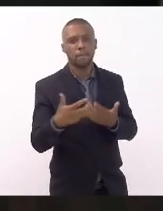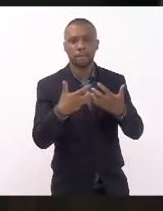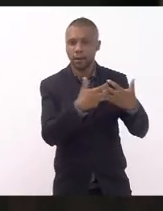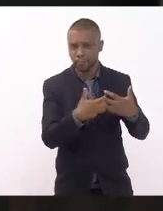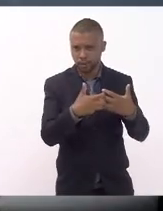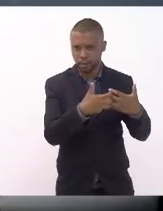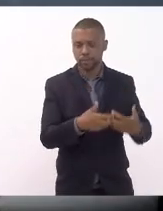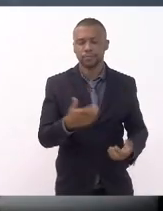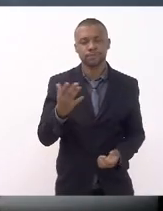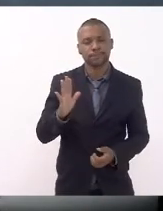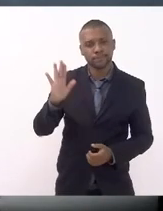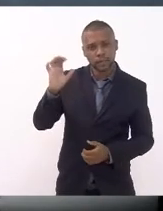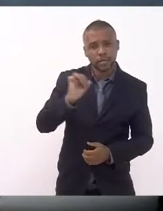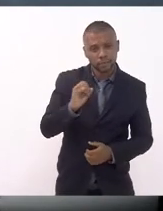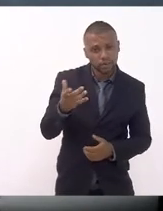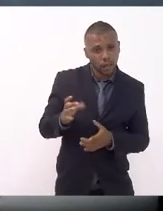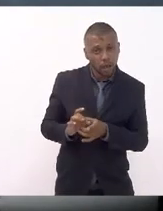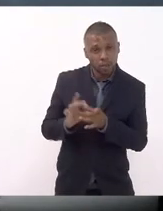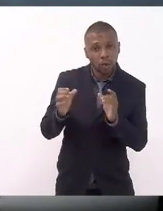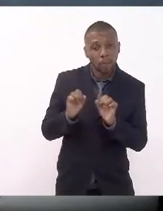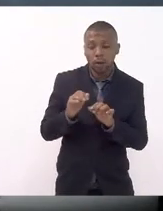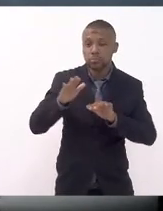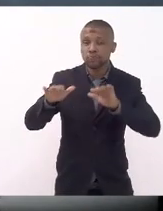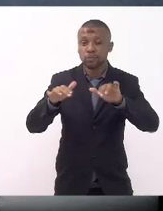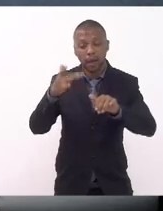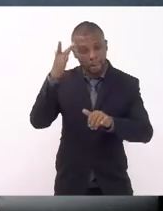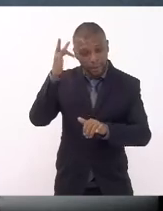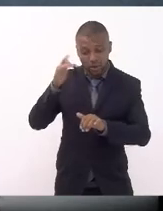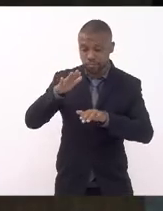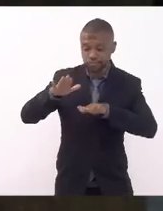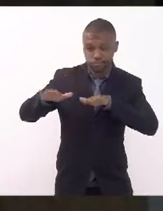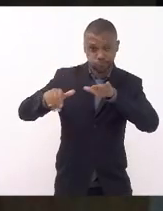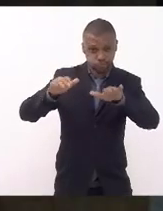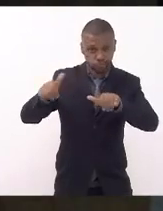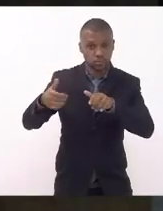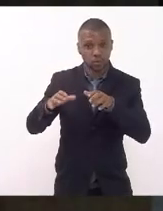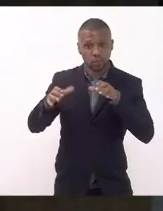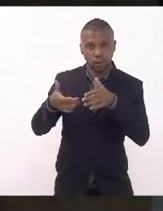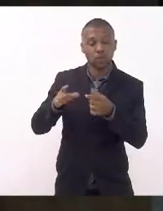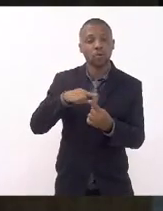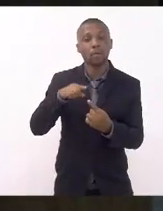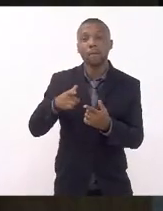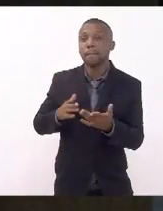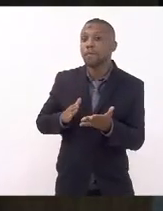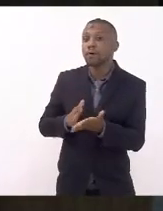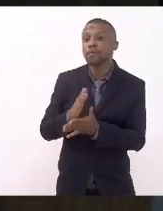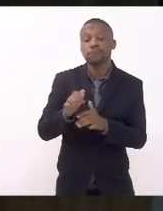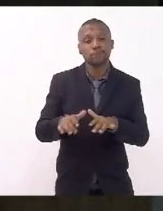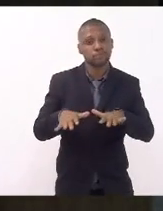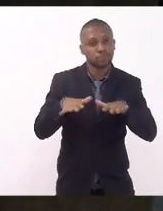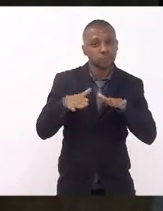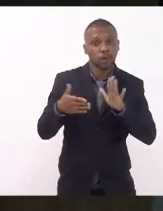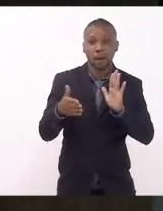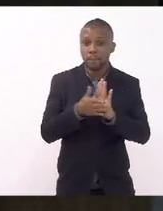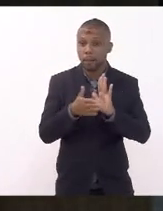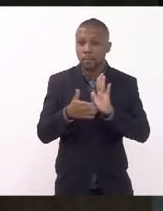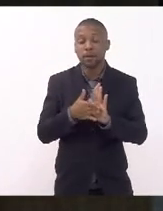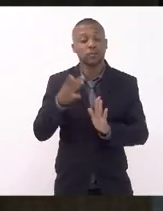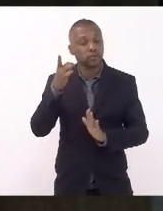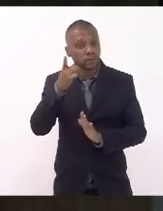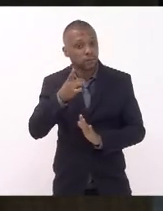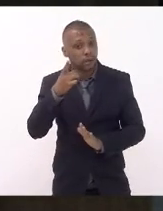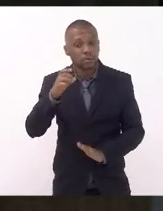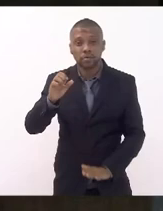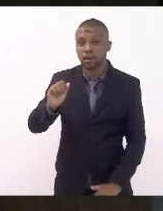senhor me autorizar, eu reúno a comissão amanhã para aprovar a audiência pública da proposta do deputado Átila.